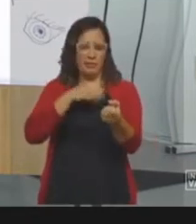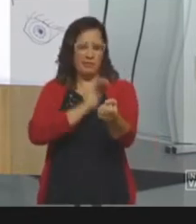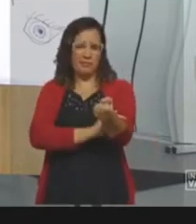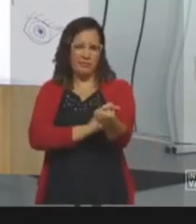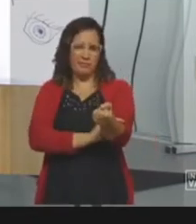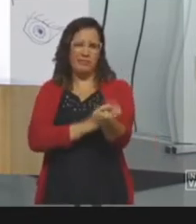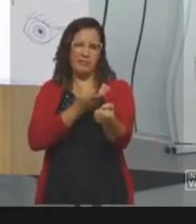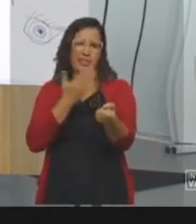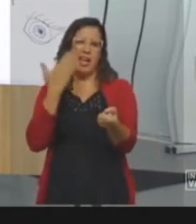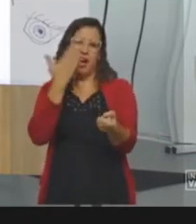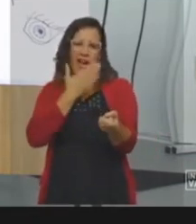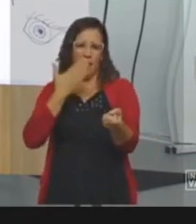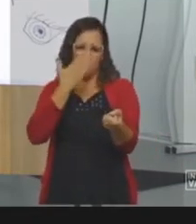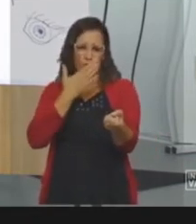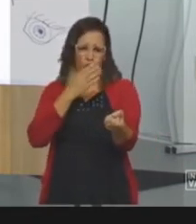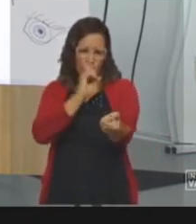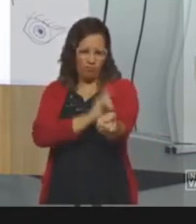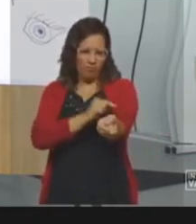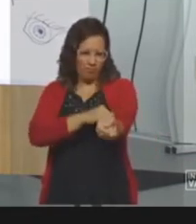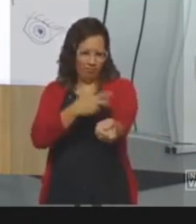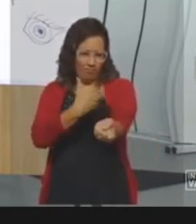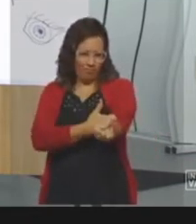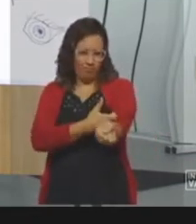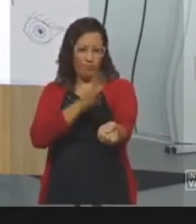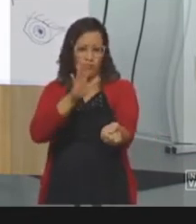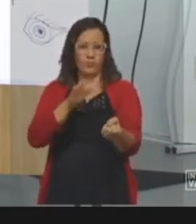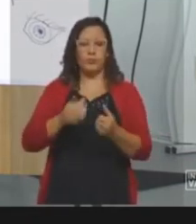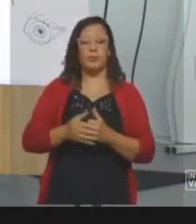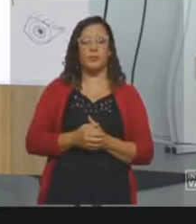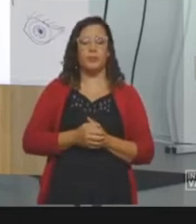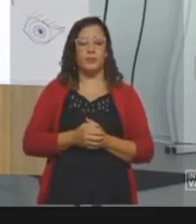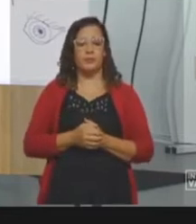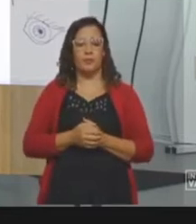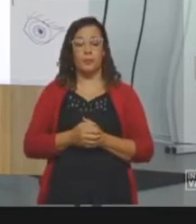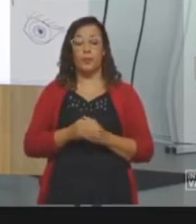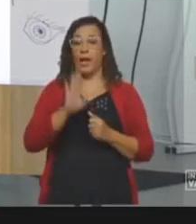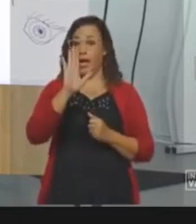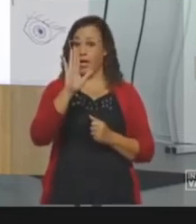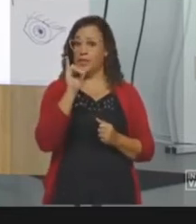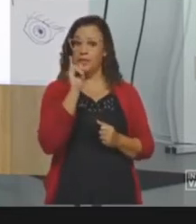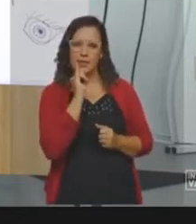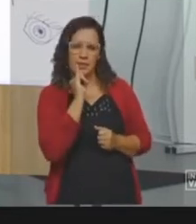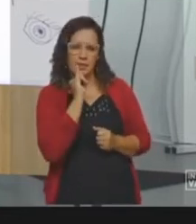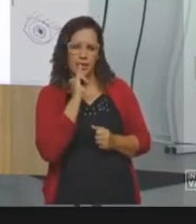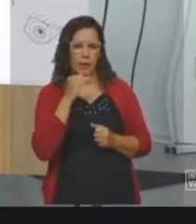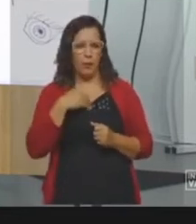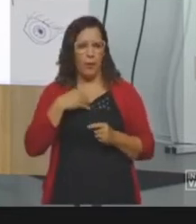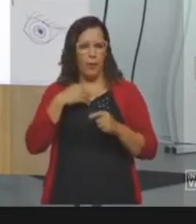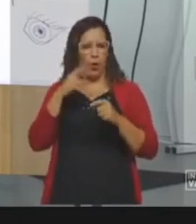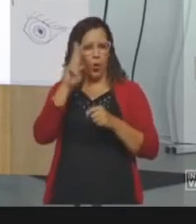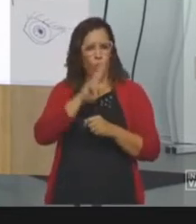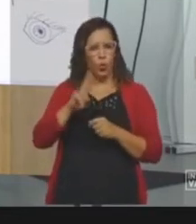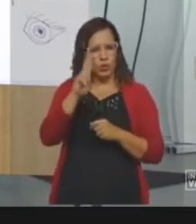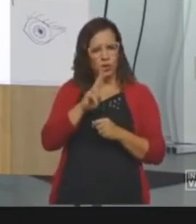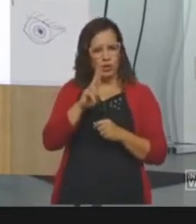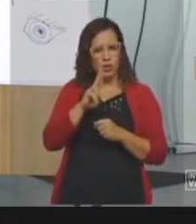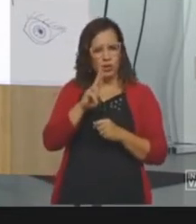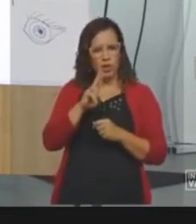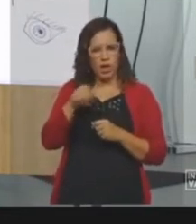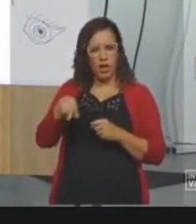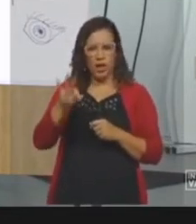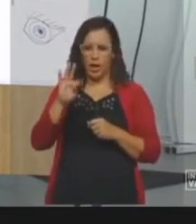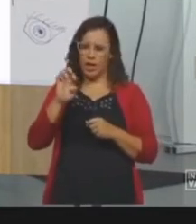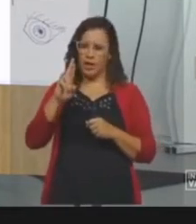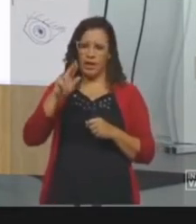famoso diabetes mellitus do tipo 1. Se eu fosse usar terapia gênica, sabendo